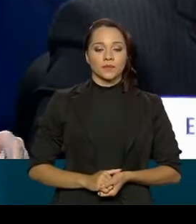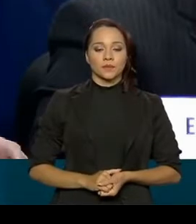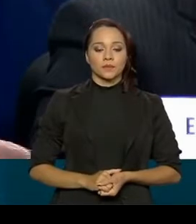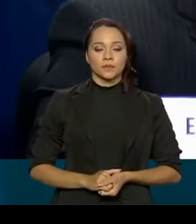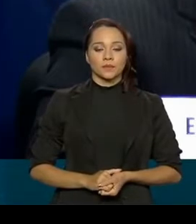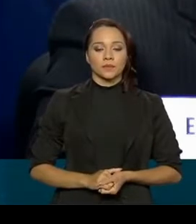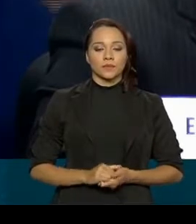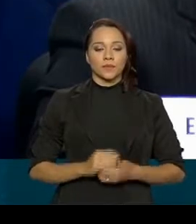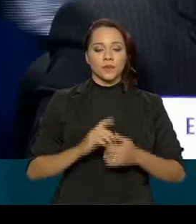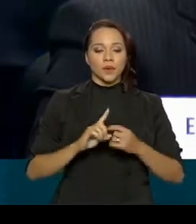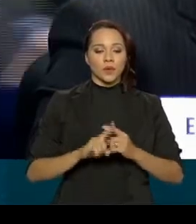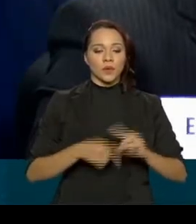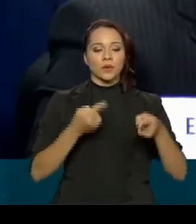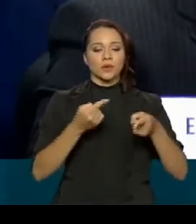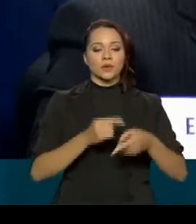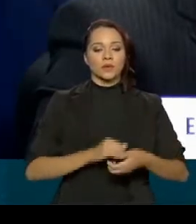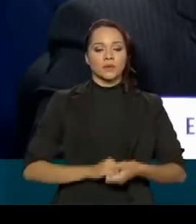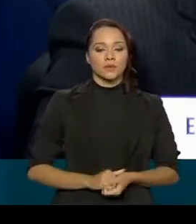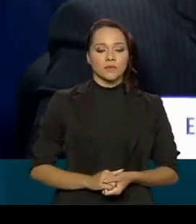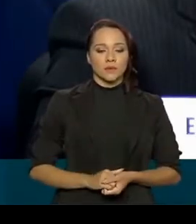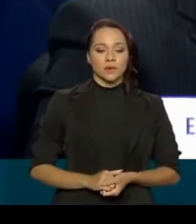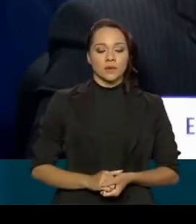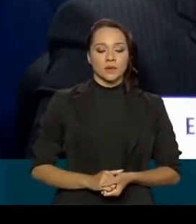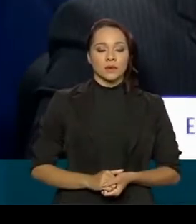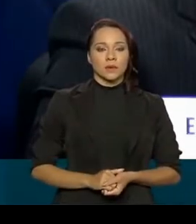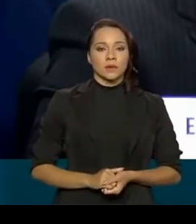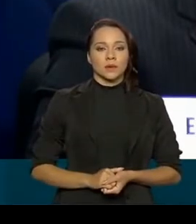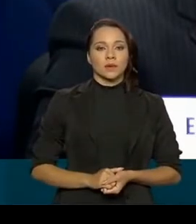O próximo slide tem o resultado